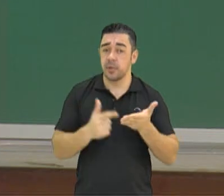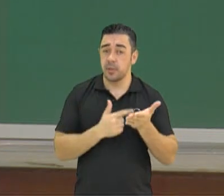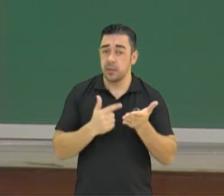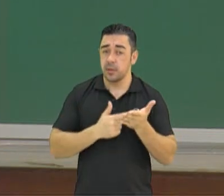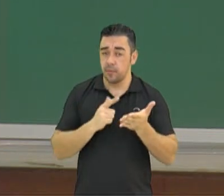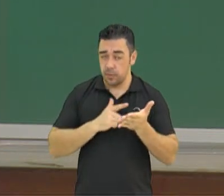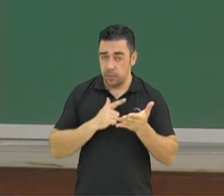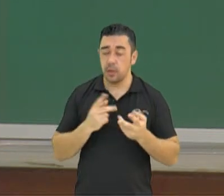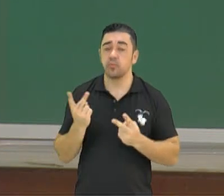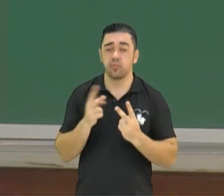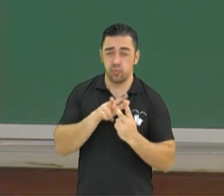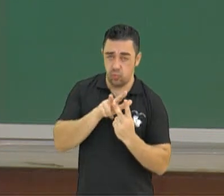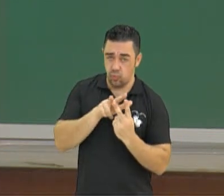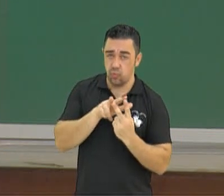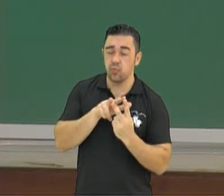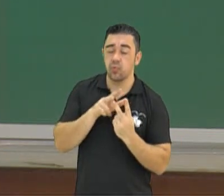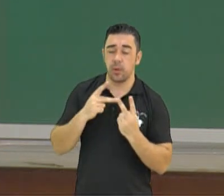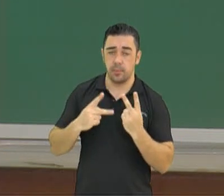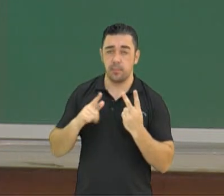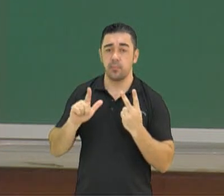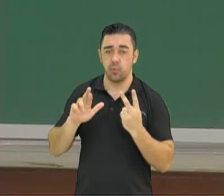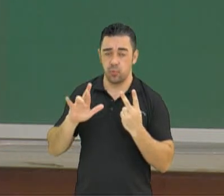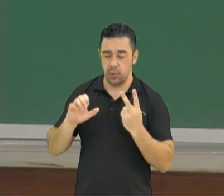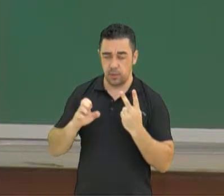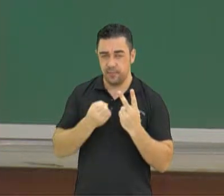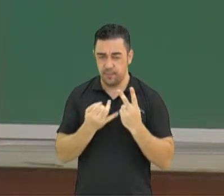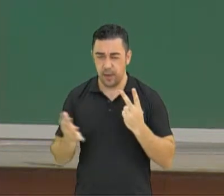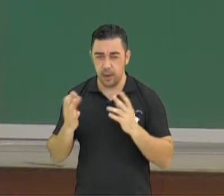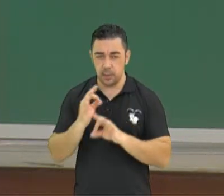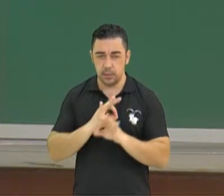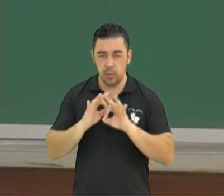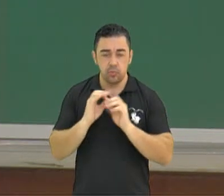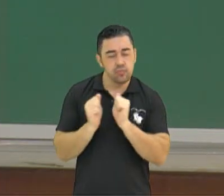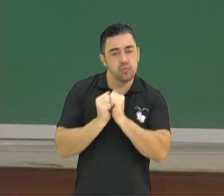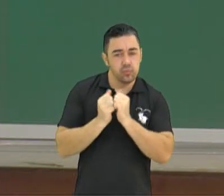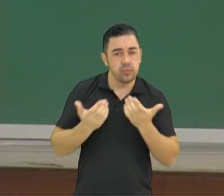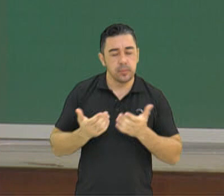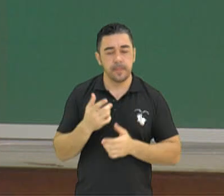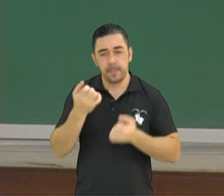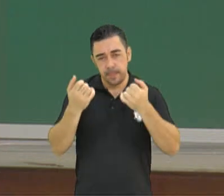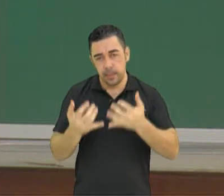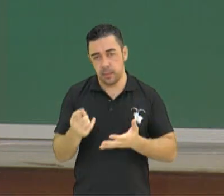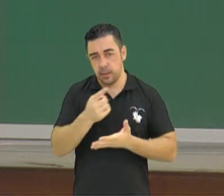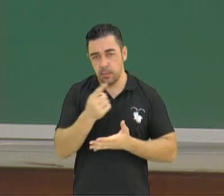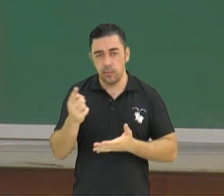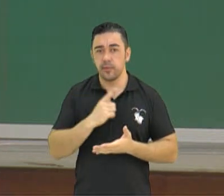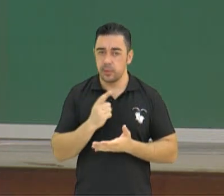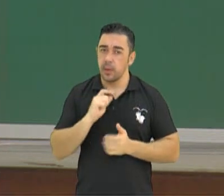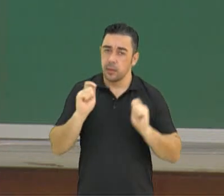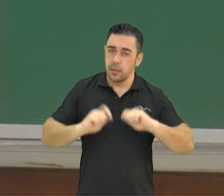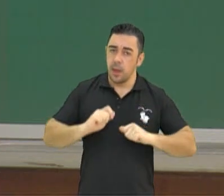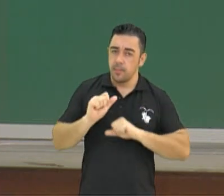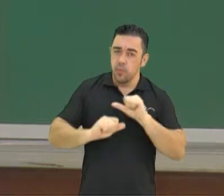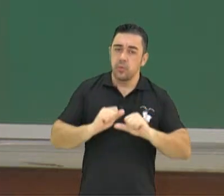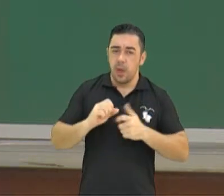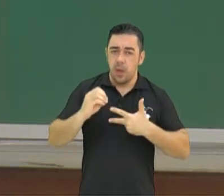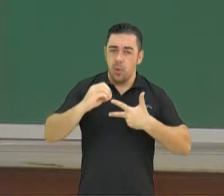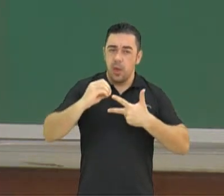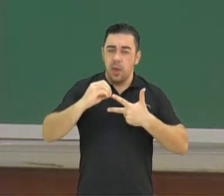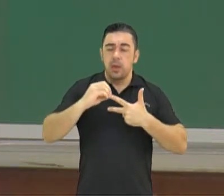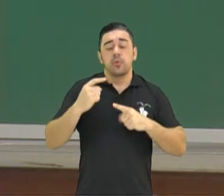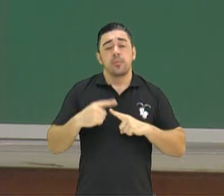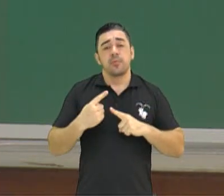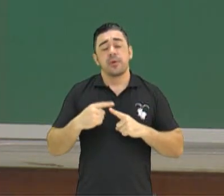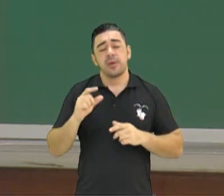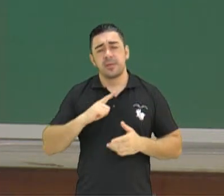como as algas pluricelulares fazem parte desse reino também. Como eu disse para vocês, ele tem muita chance de mudar daqui a um tempo, porque tem